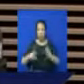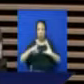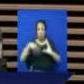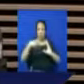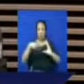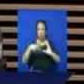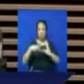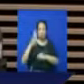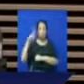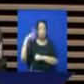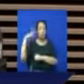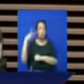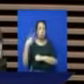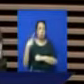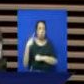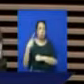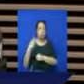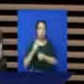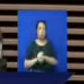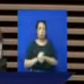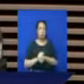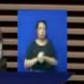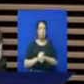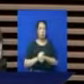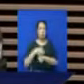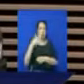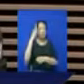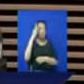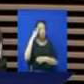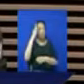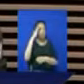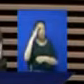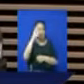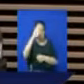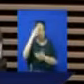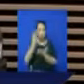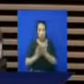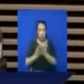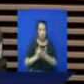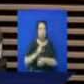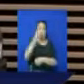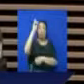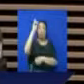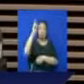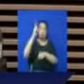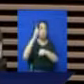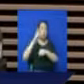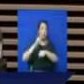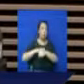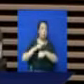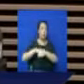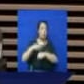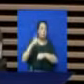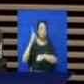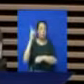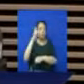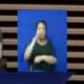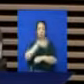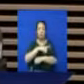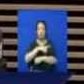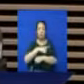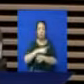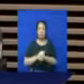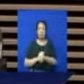vereadores, para que eles busquem sabedoria em Deus. Vivemos dias de crise. Vivemos dias de tanta insatisfação humana que,